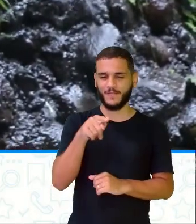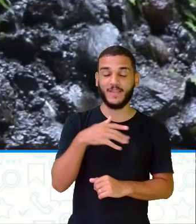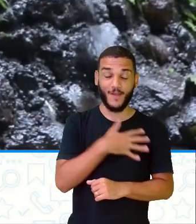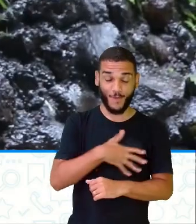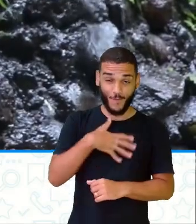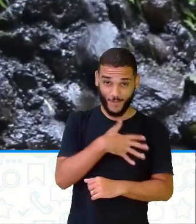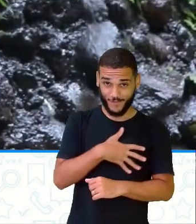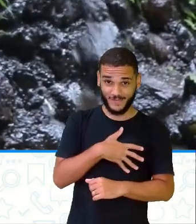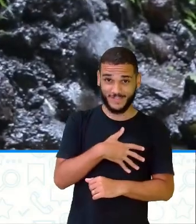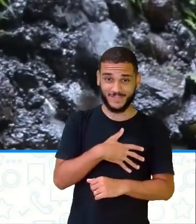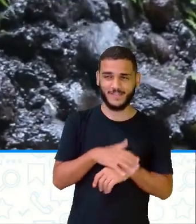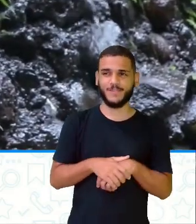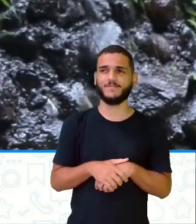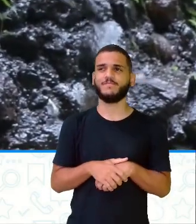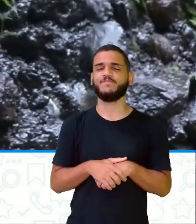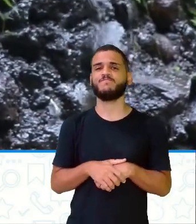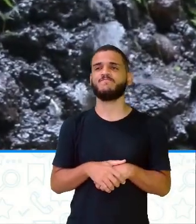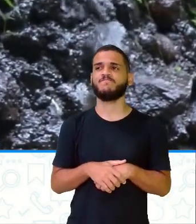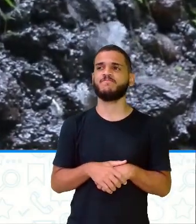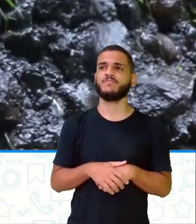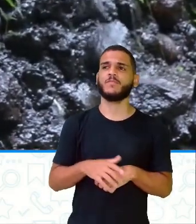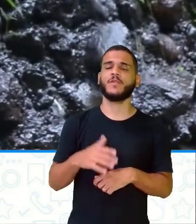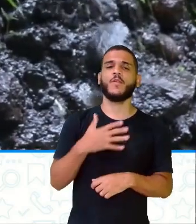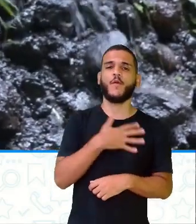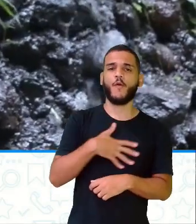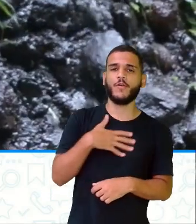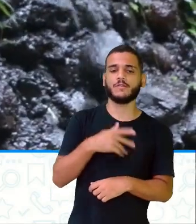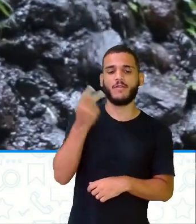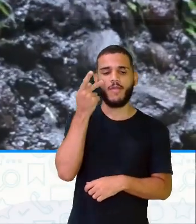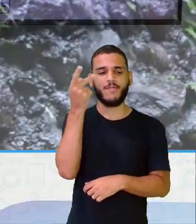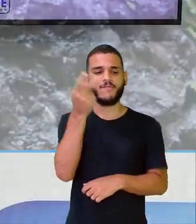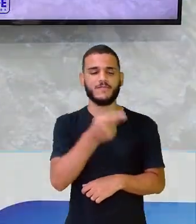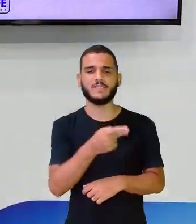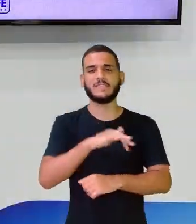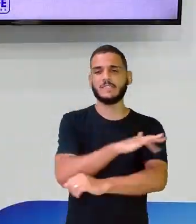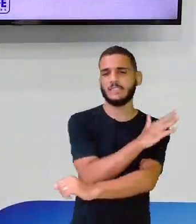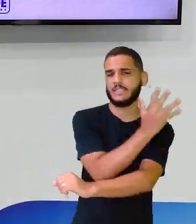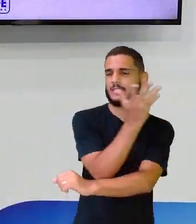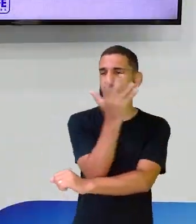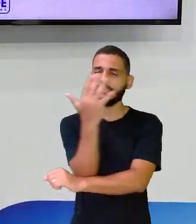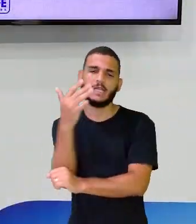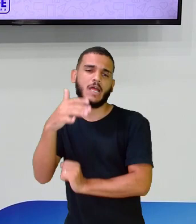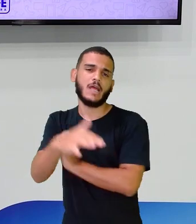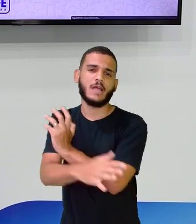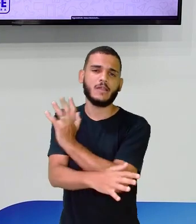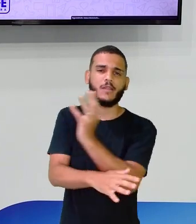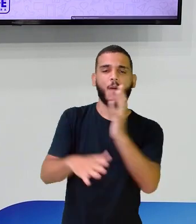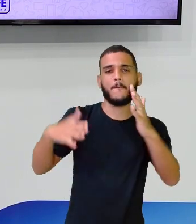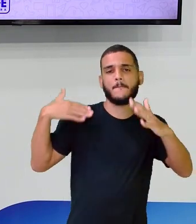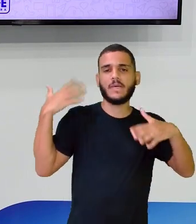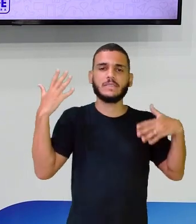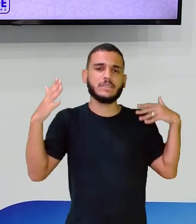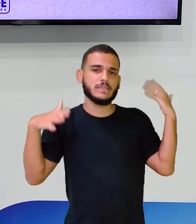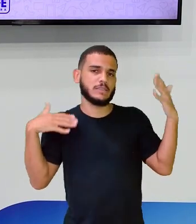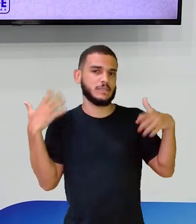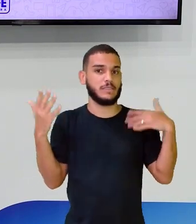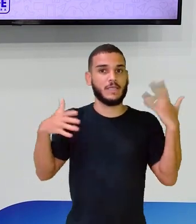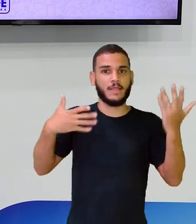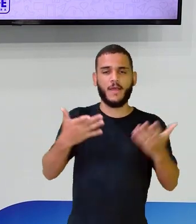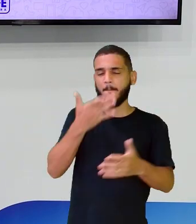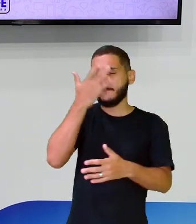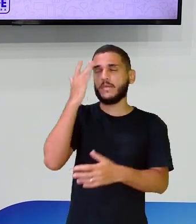de cachoeira? Gostam de fazer essas visitas aí pela natureza? Tem gente que adora, né? Tá